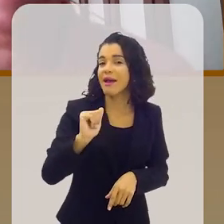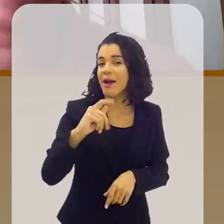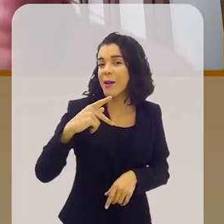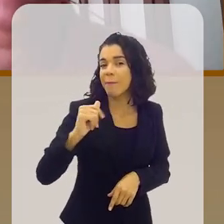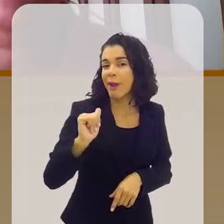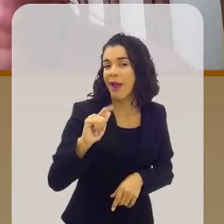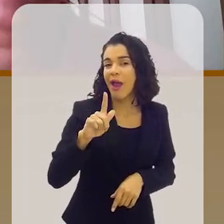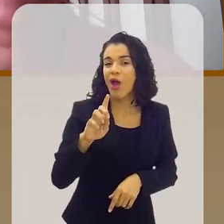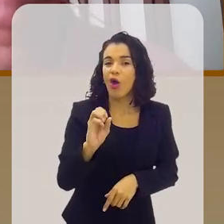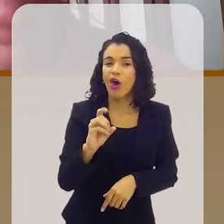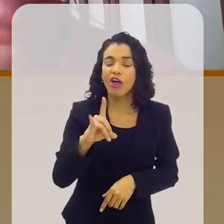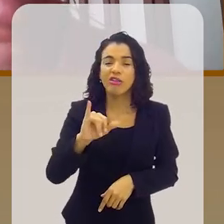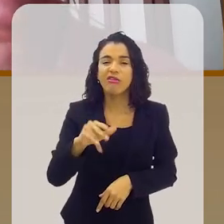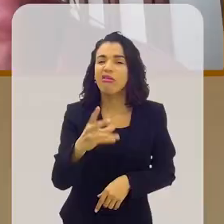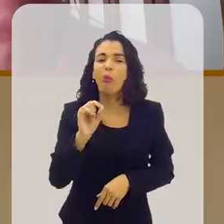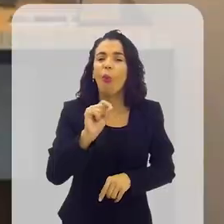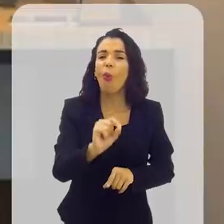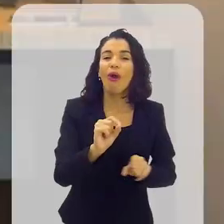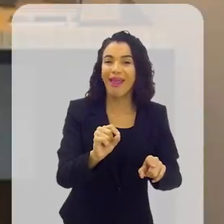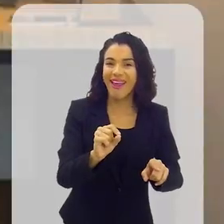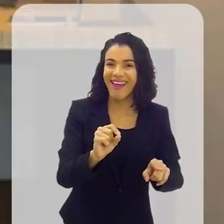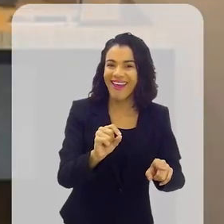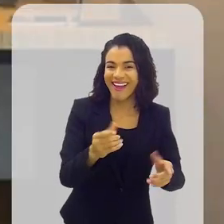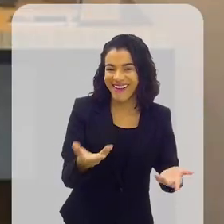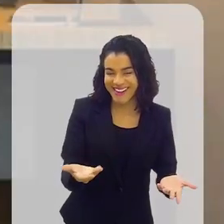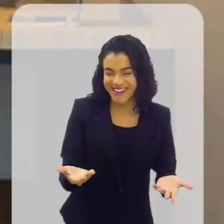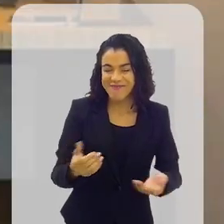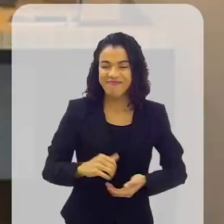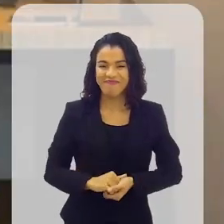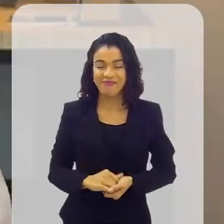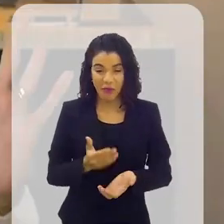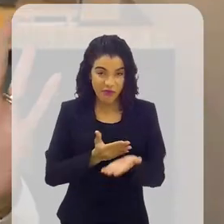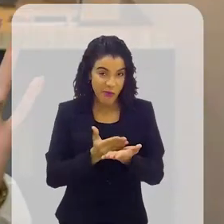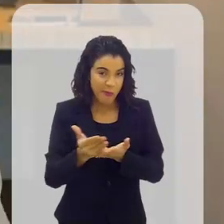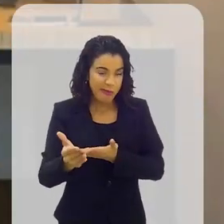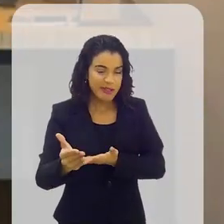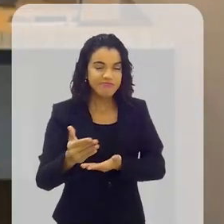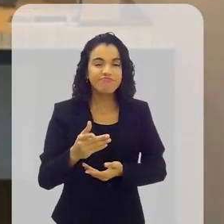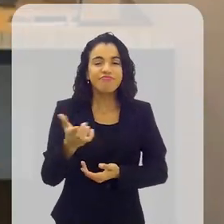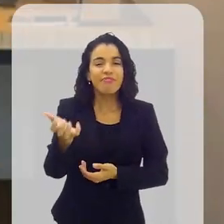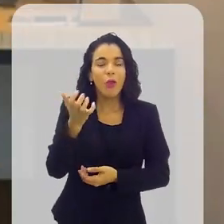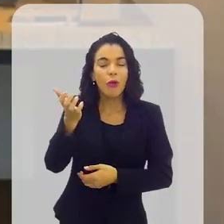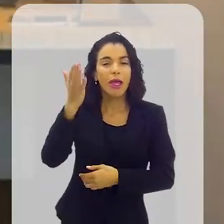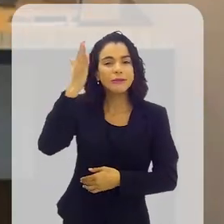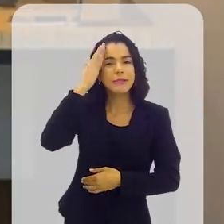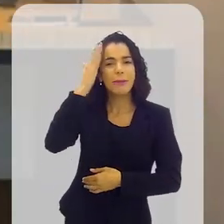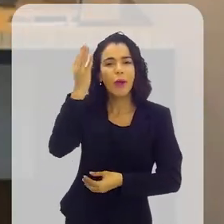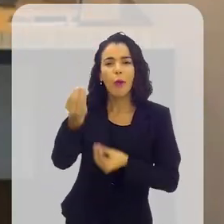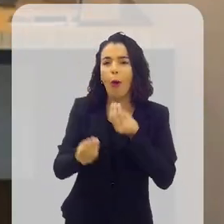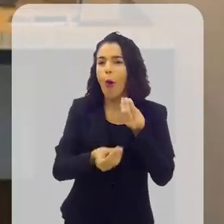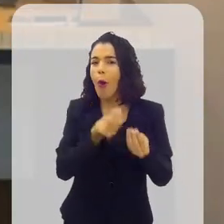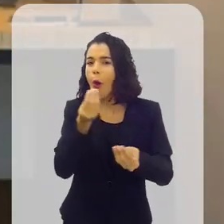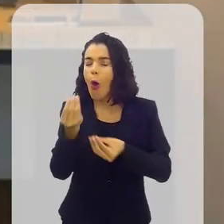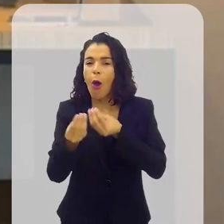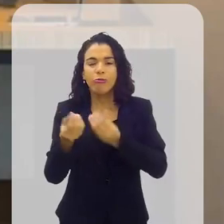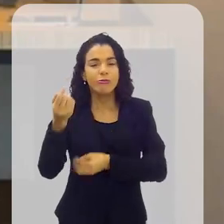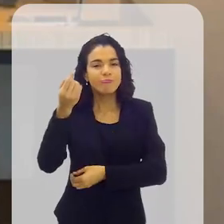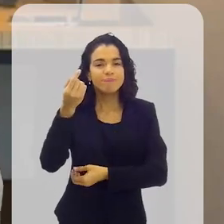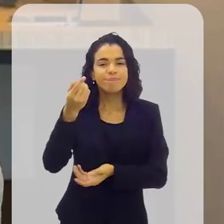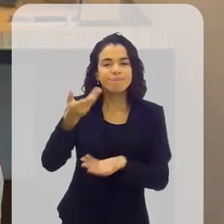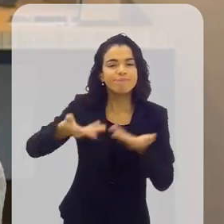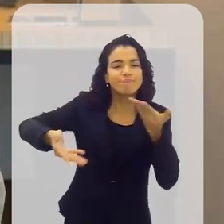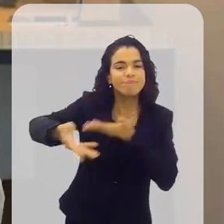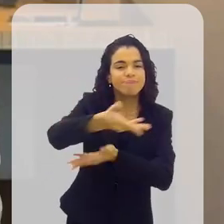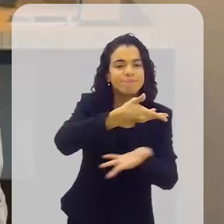É verdade. Mas vamos começar do princípio. Eu queria saber como é que começou